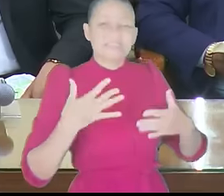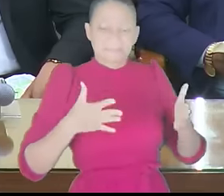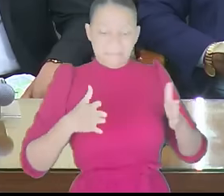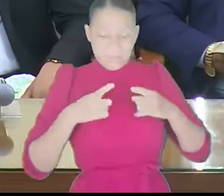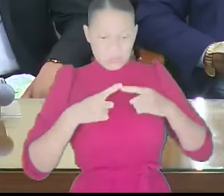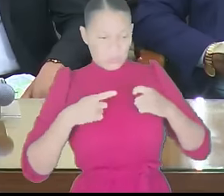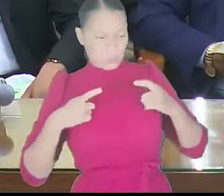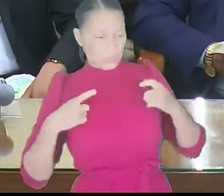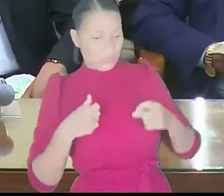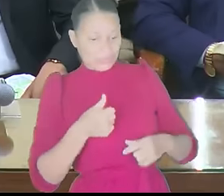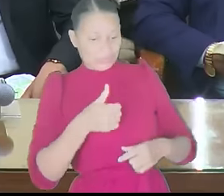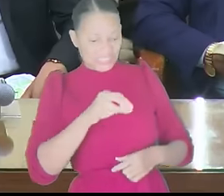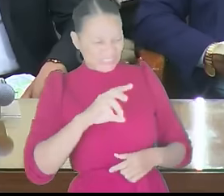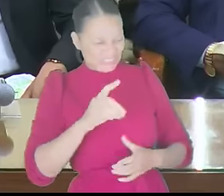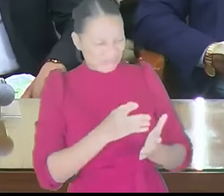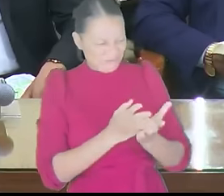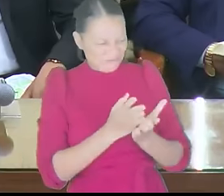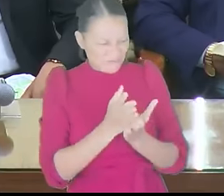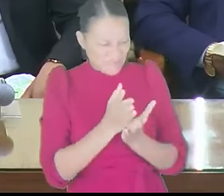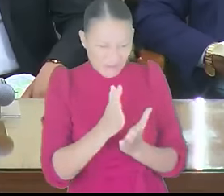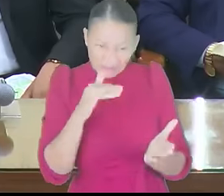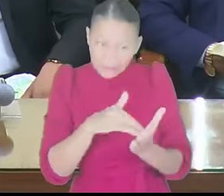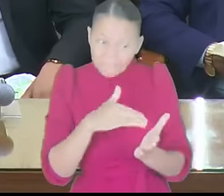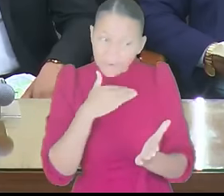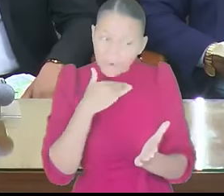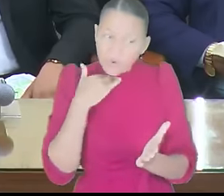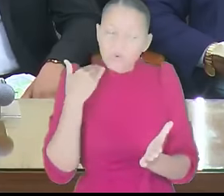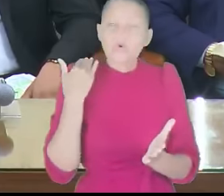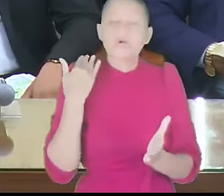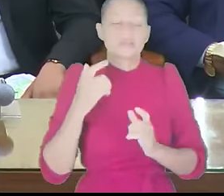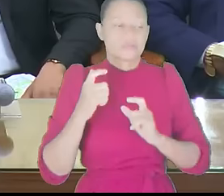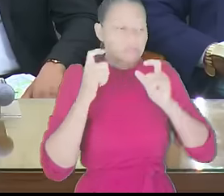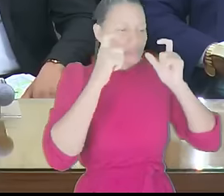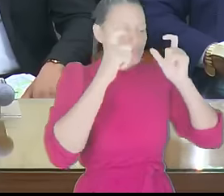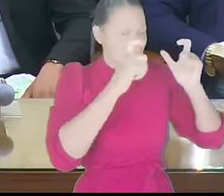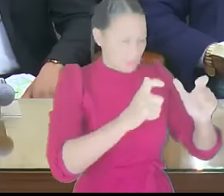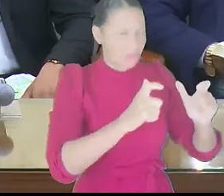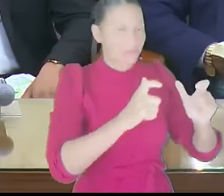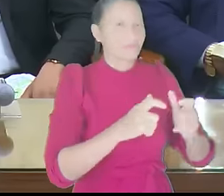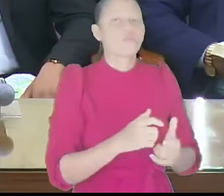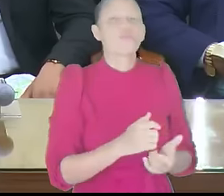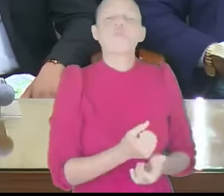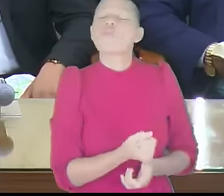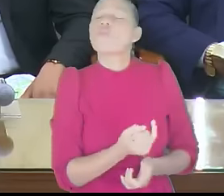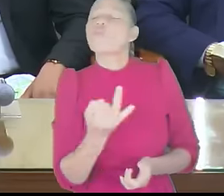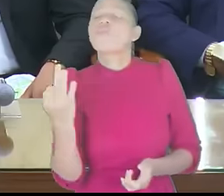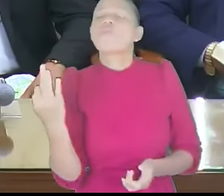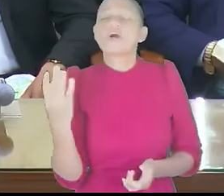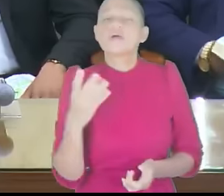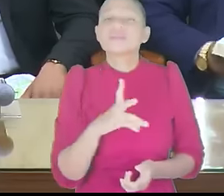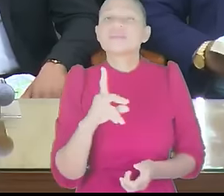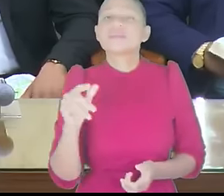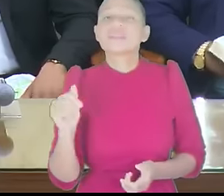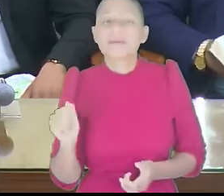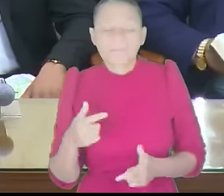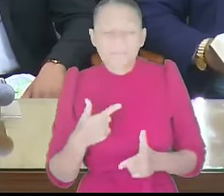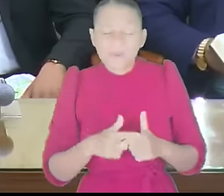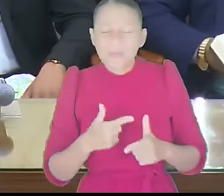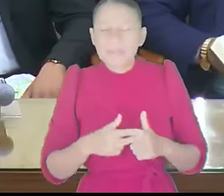sei fiel até a morte e dar-te-ei a coroa da vida. Interessante. Quantos dias? Jesus disse que ela ia ter uma tribulação de quantos